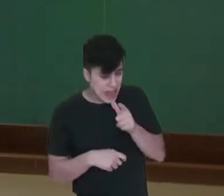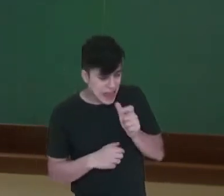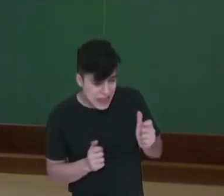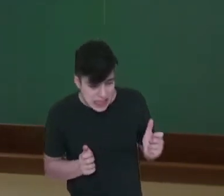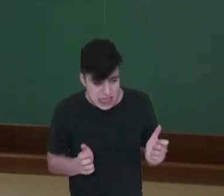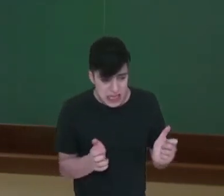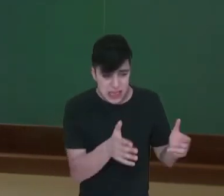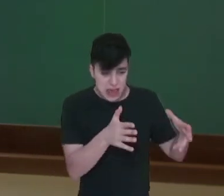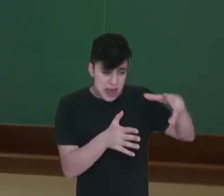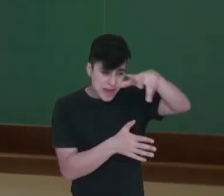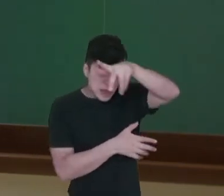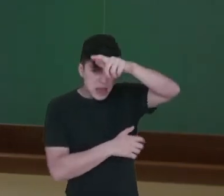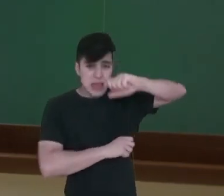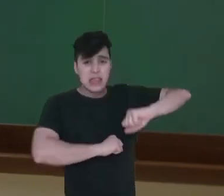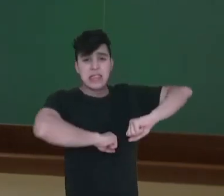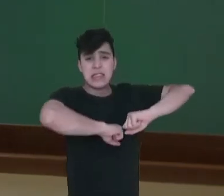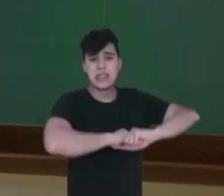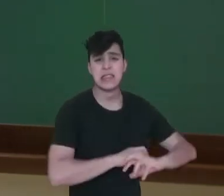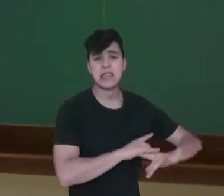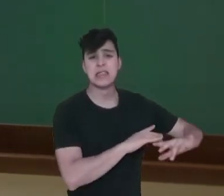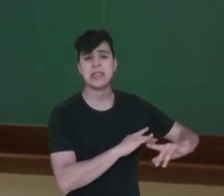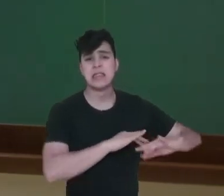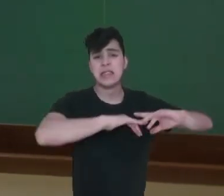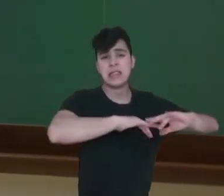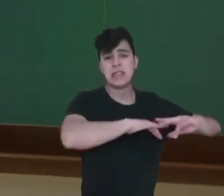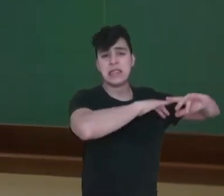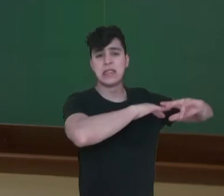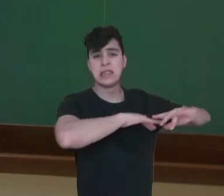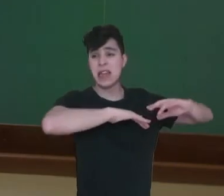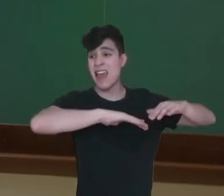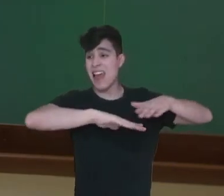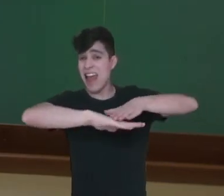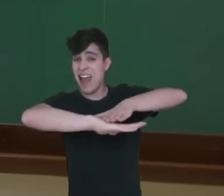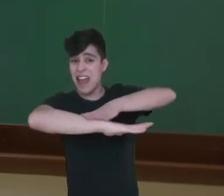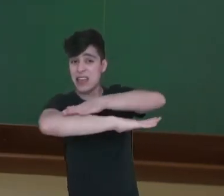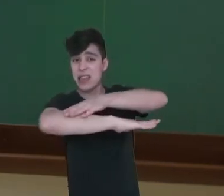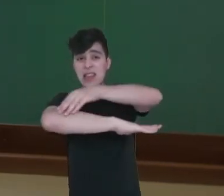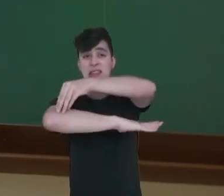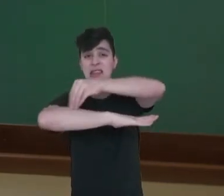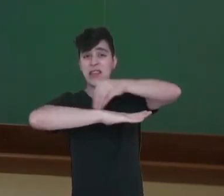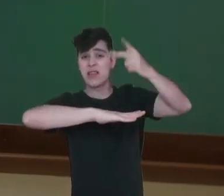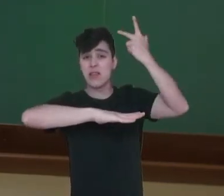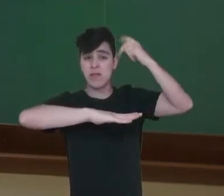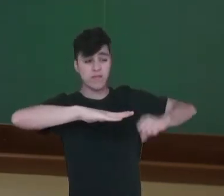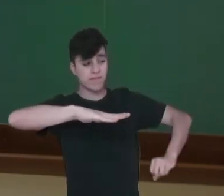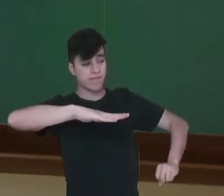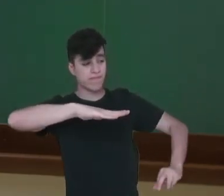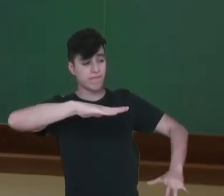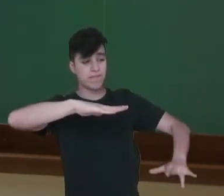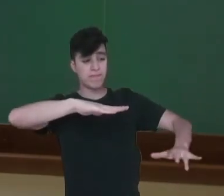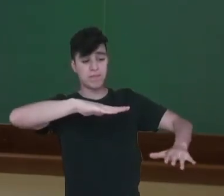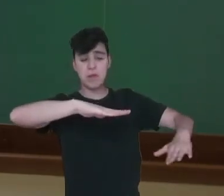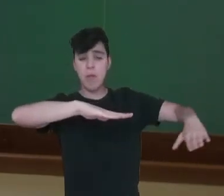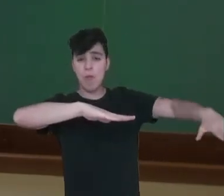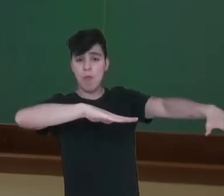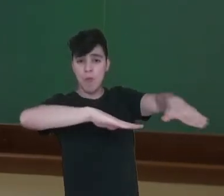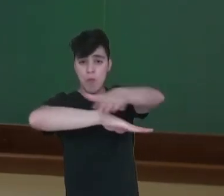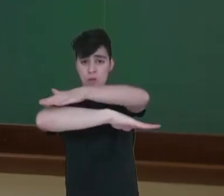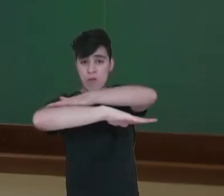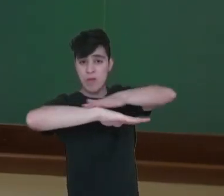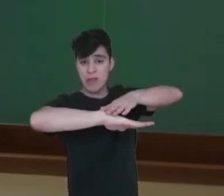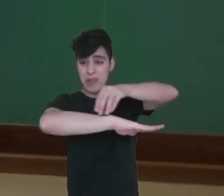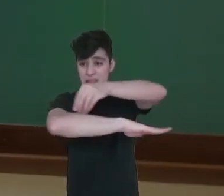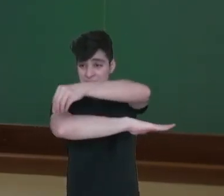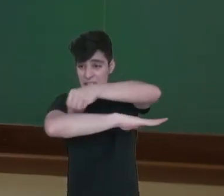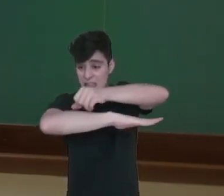região amazônica, a mata de terra firme não vai ter seu solo coberto, né, por água. Então, a gente diz